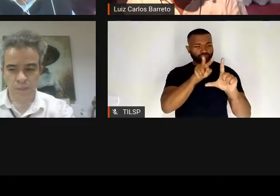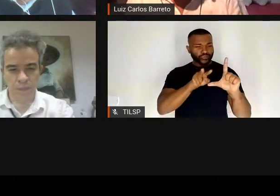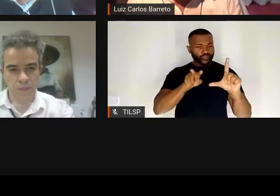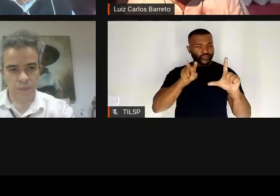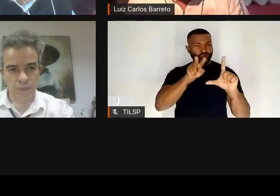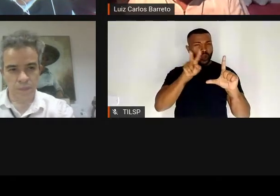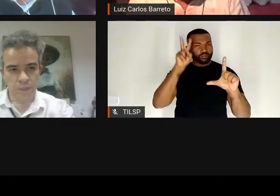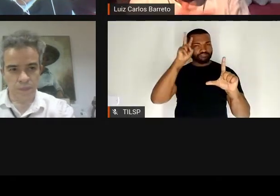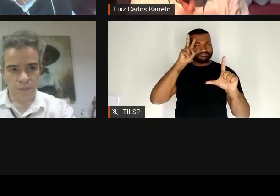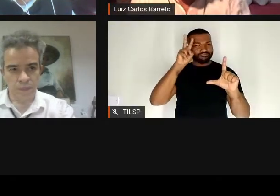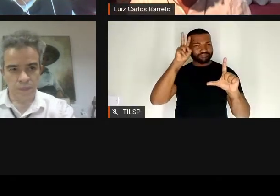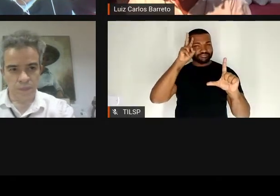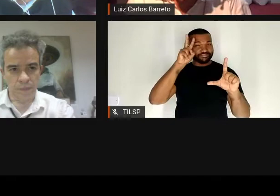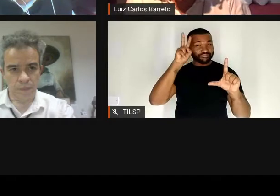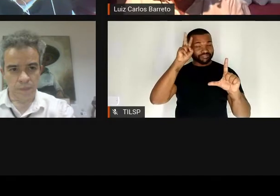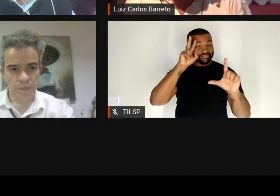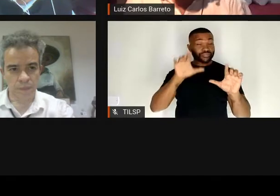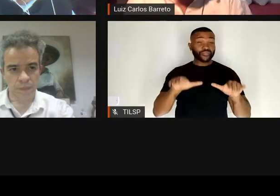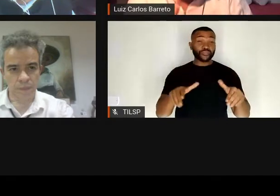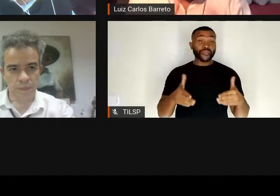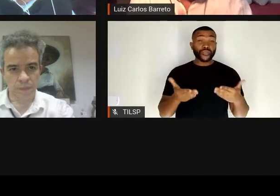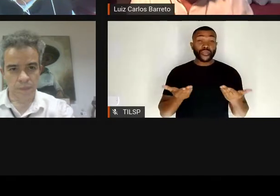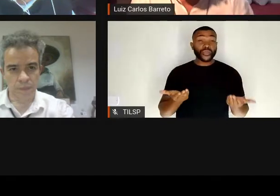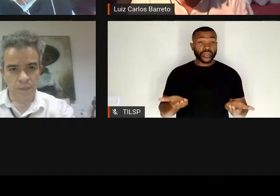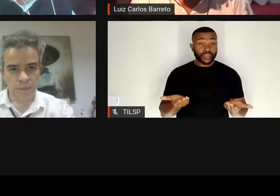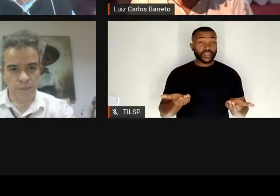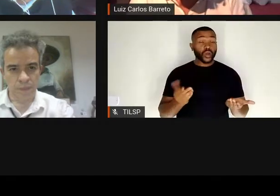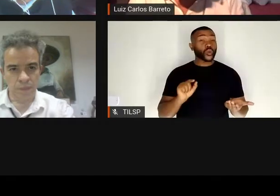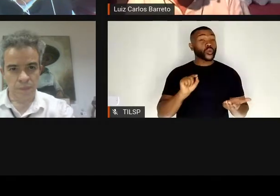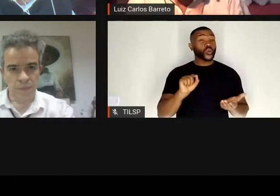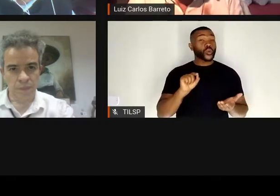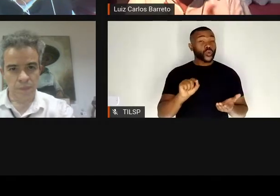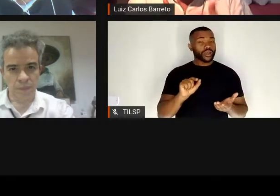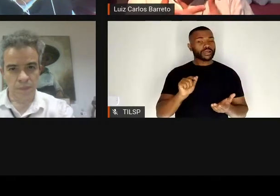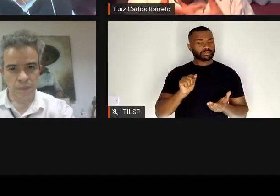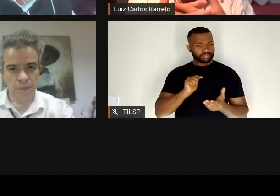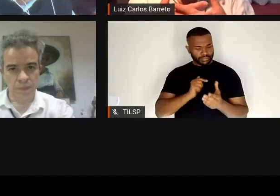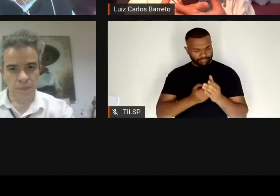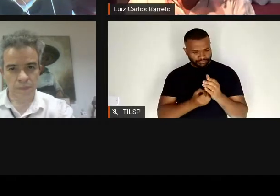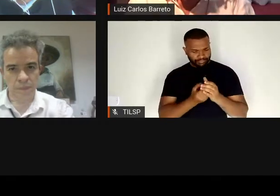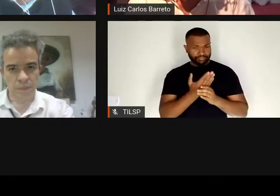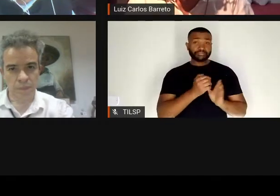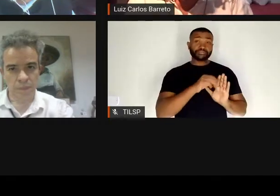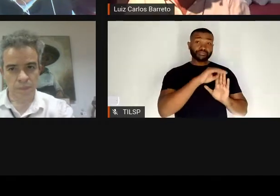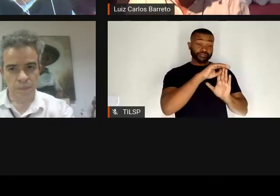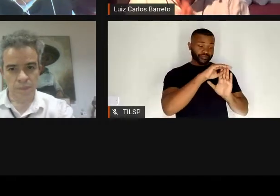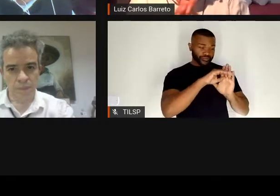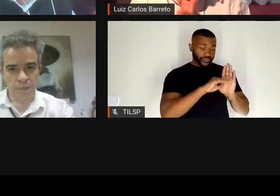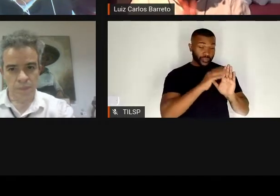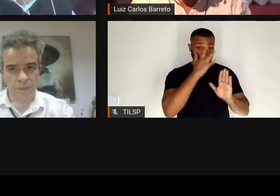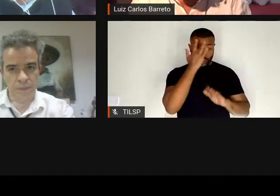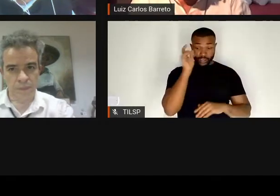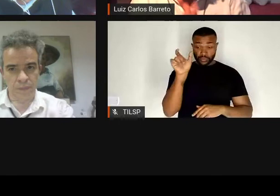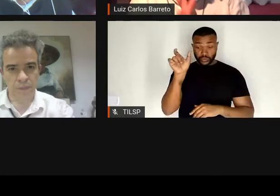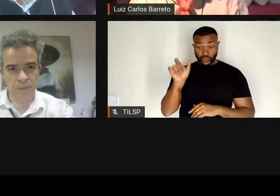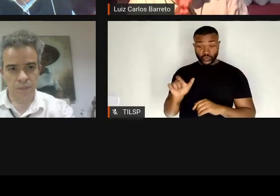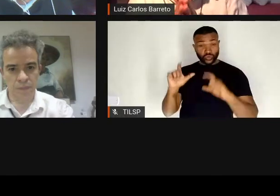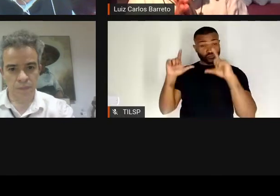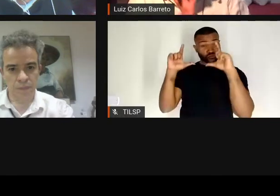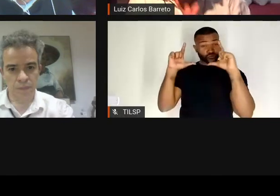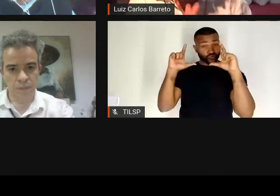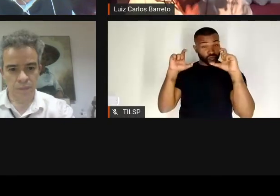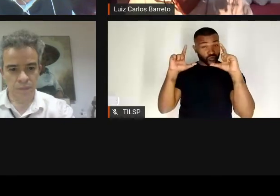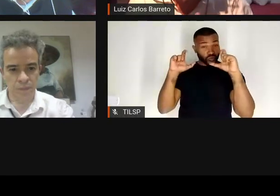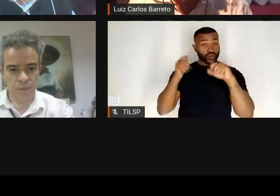visualmente. E nisso criou também uma regra, que era o fotógrafo participava